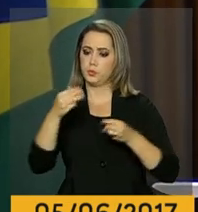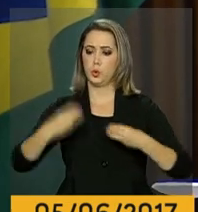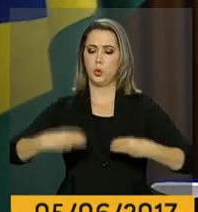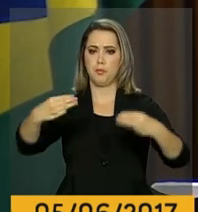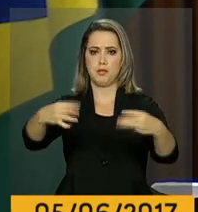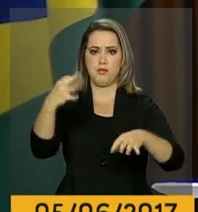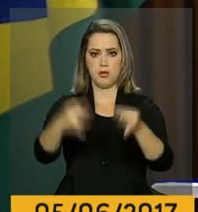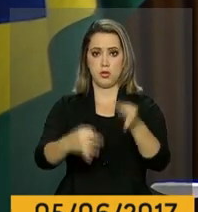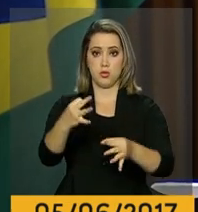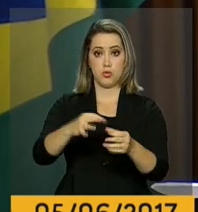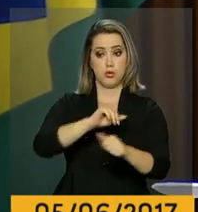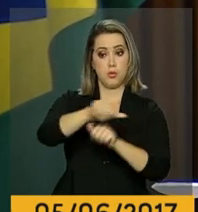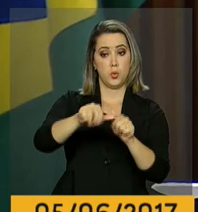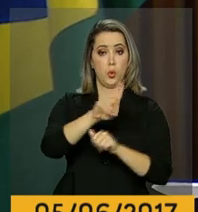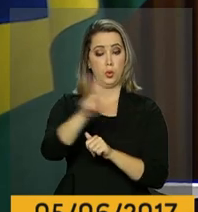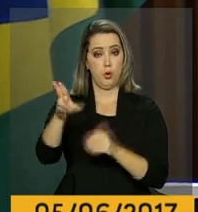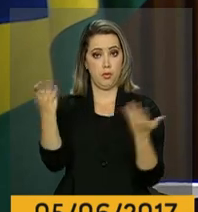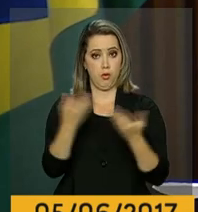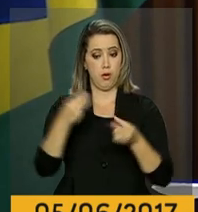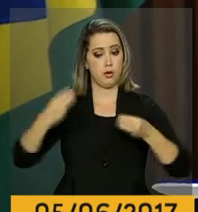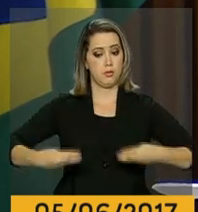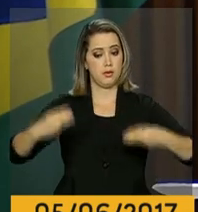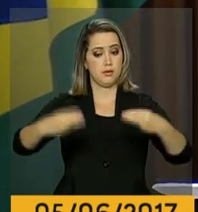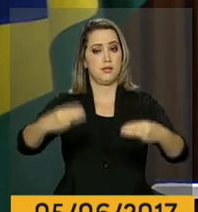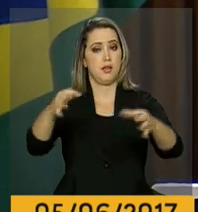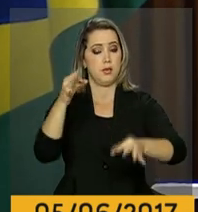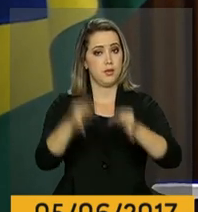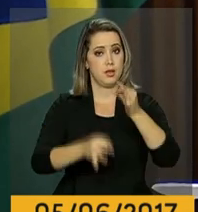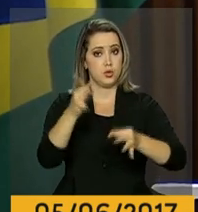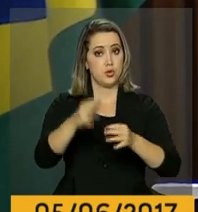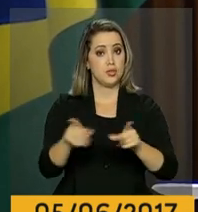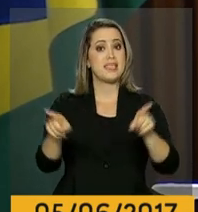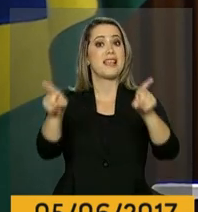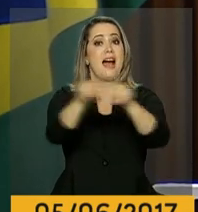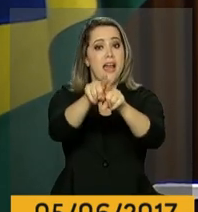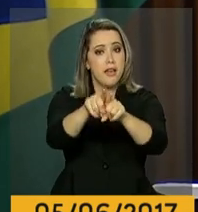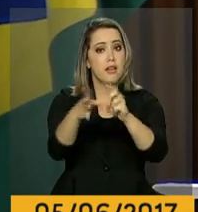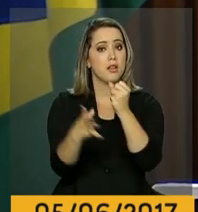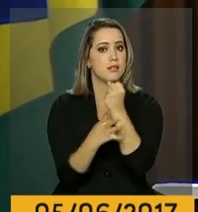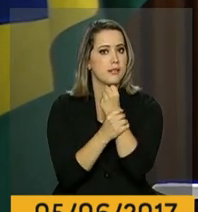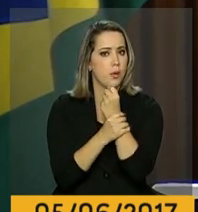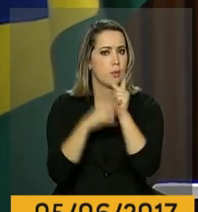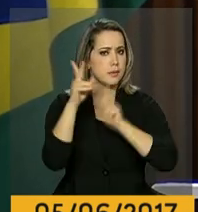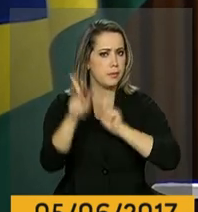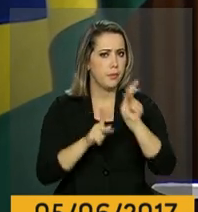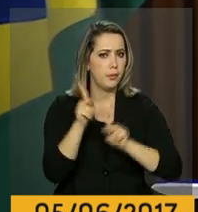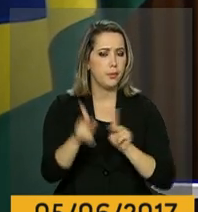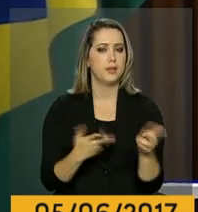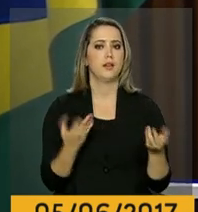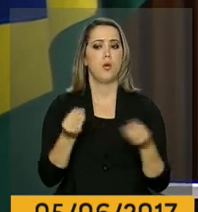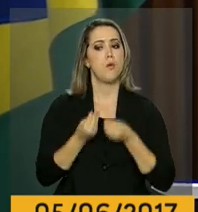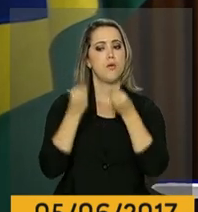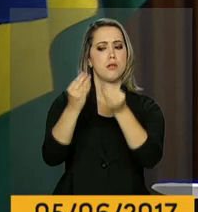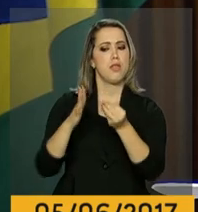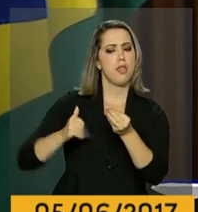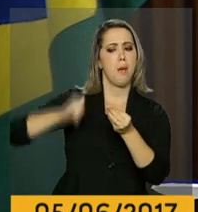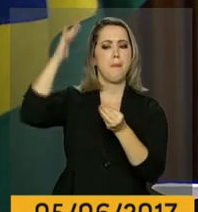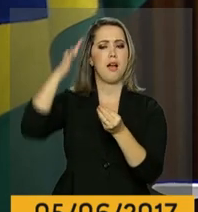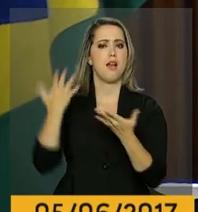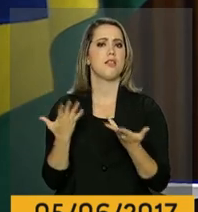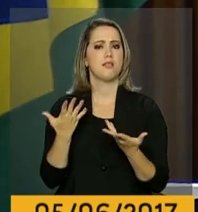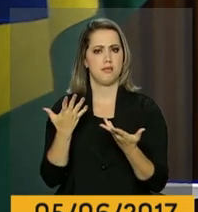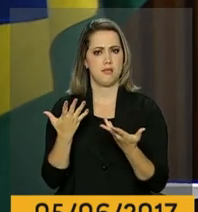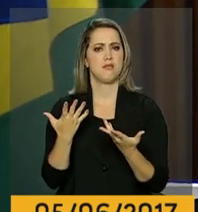Justiça para Ministério da Justiça e da Segurança Pública o que dá mais digamos assim eh